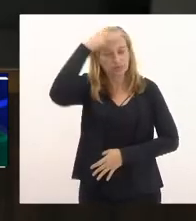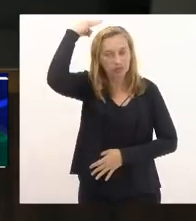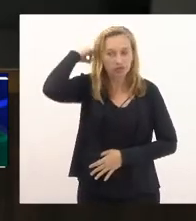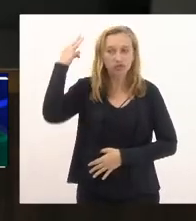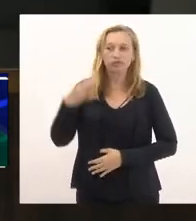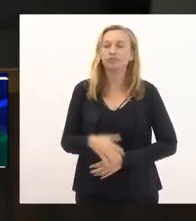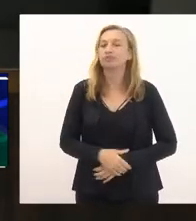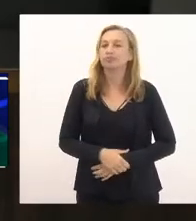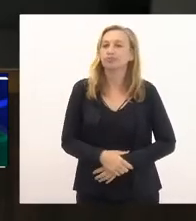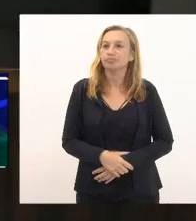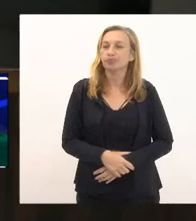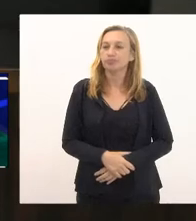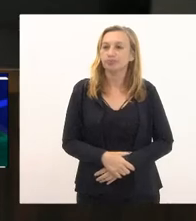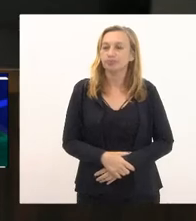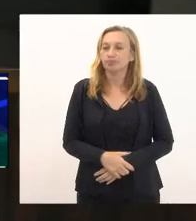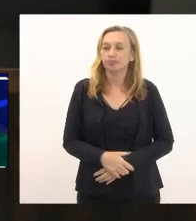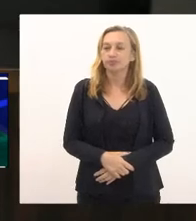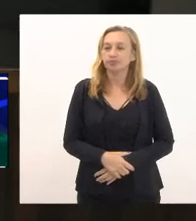Pacheco.